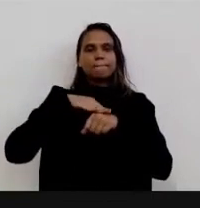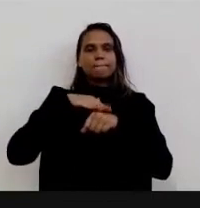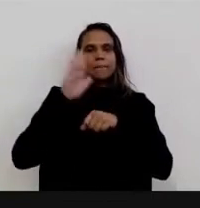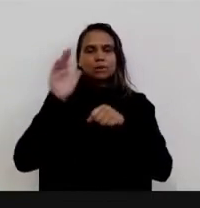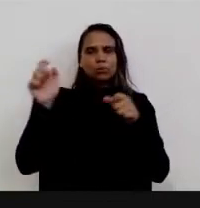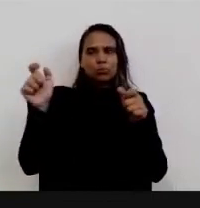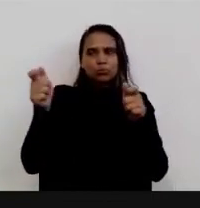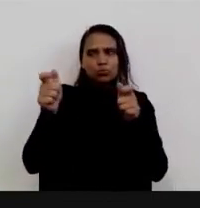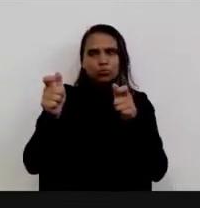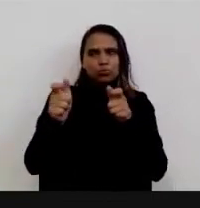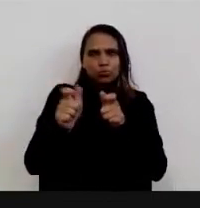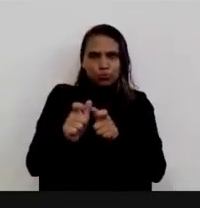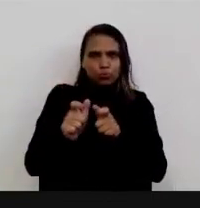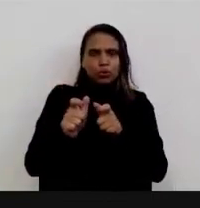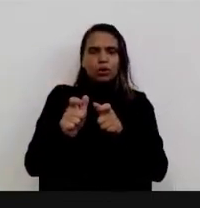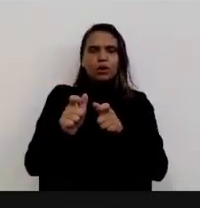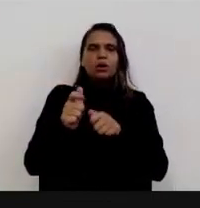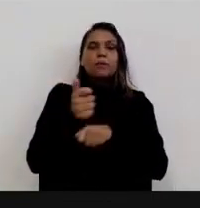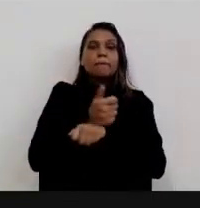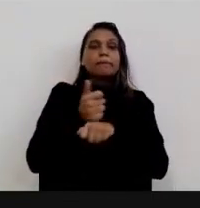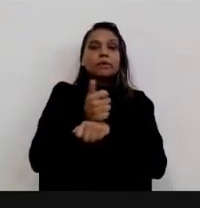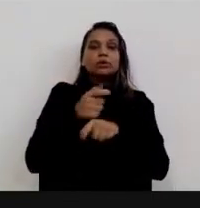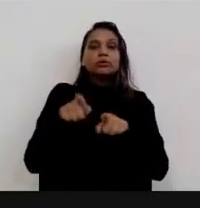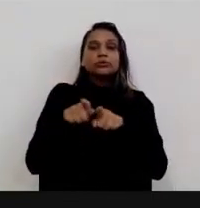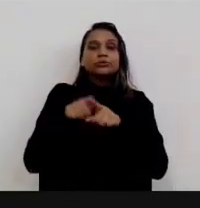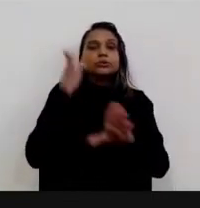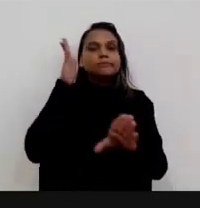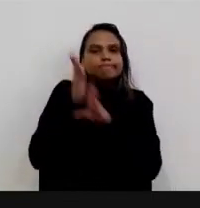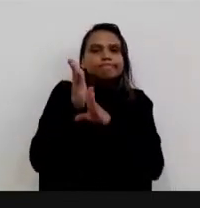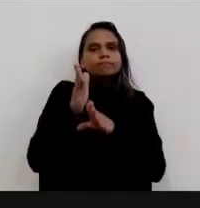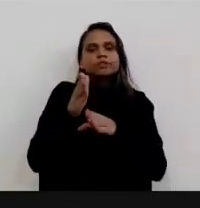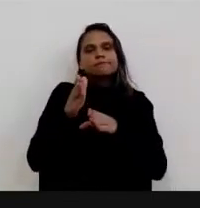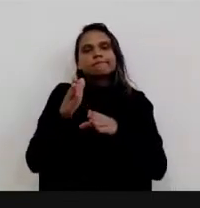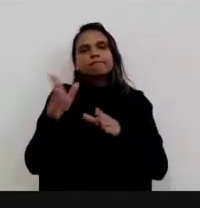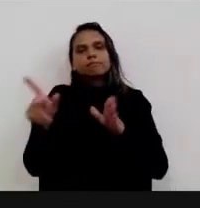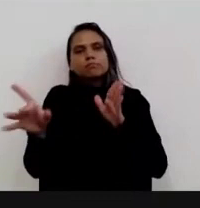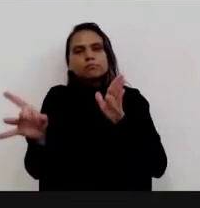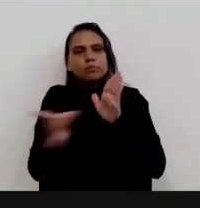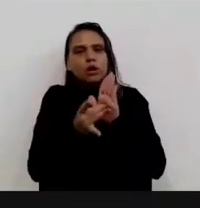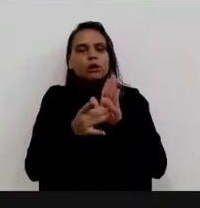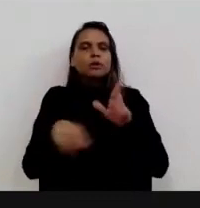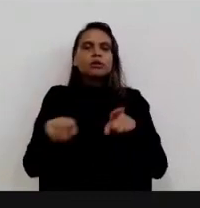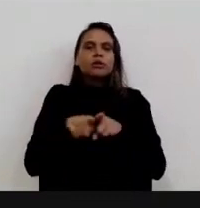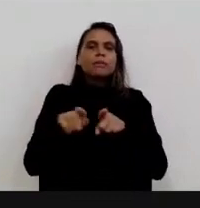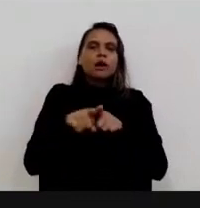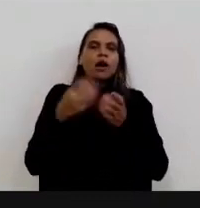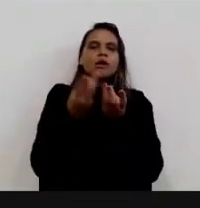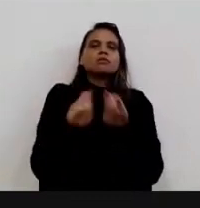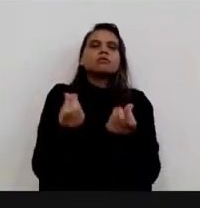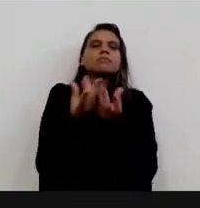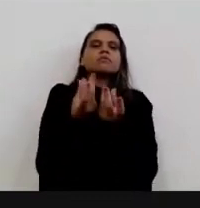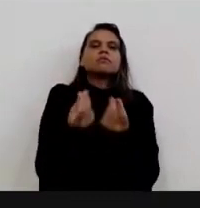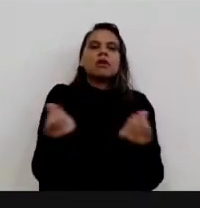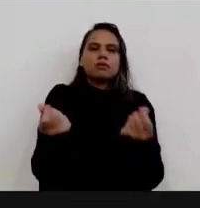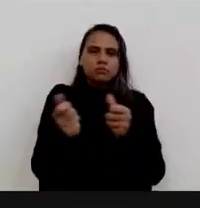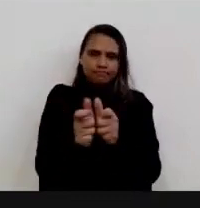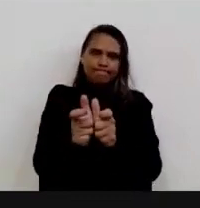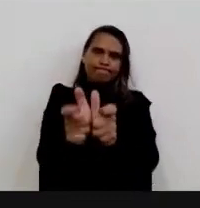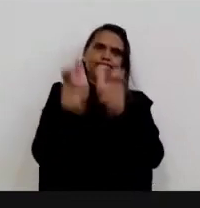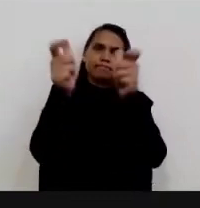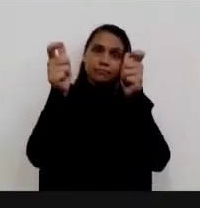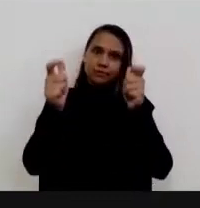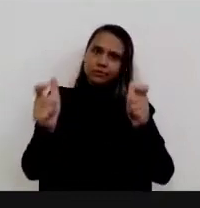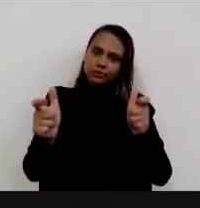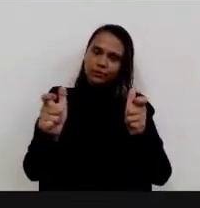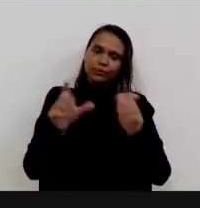enxuto e melhorou. A acurácia melhorou, a especificidade melhorou e a sensibilidade aumentou também.